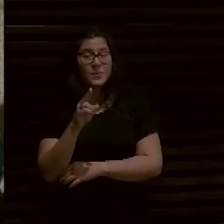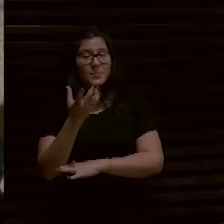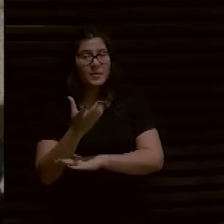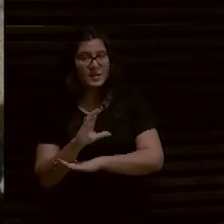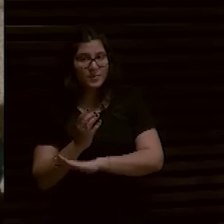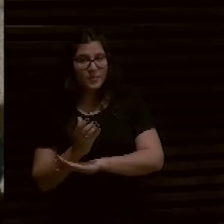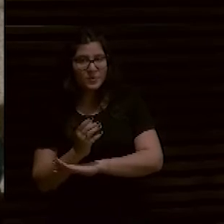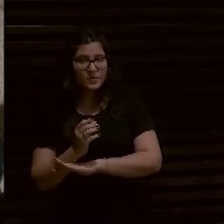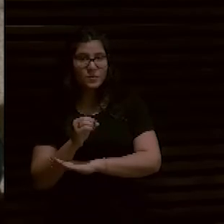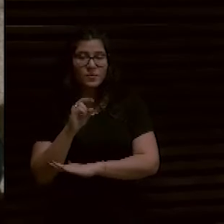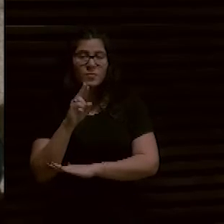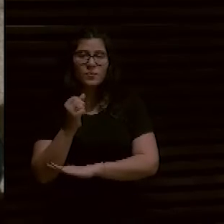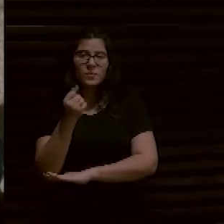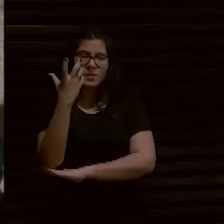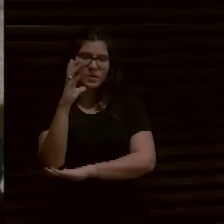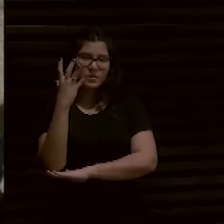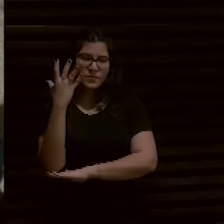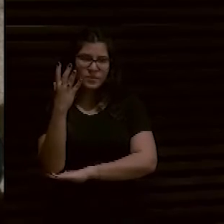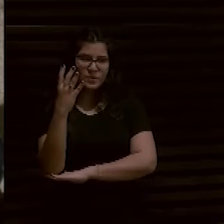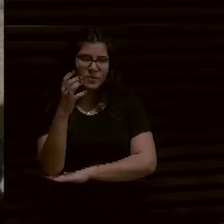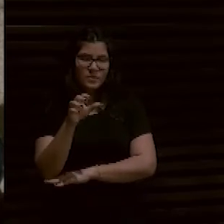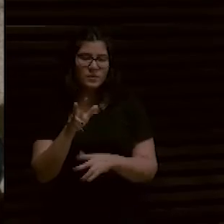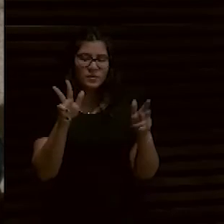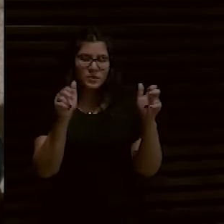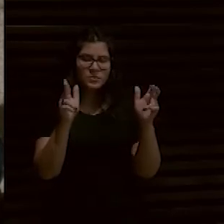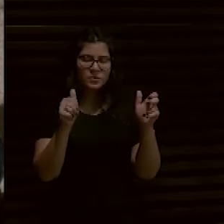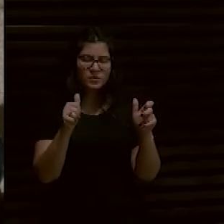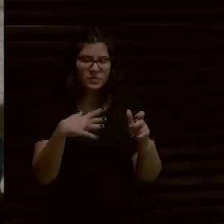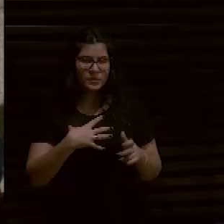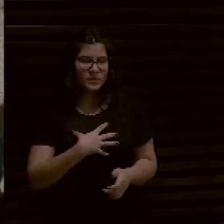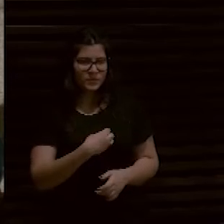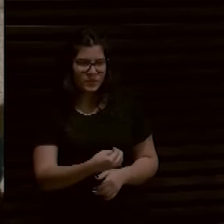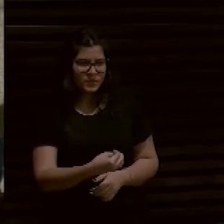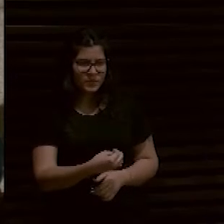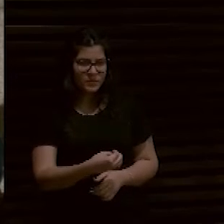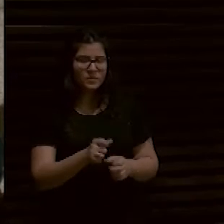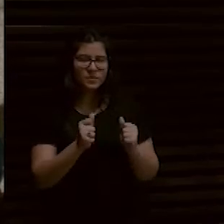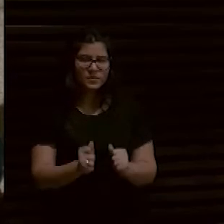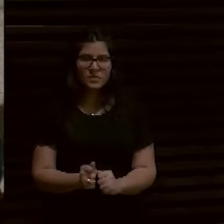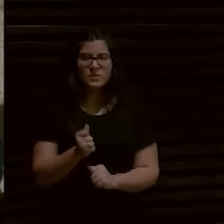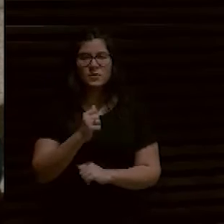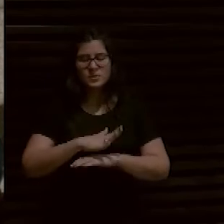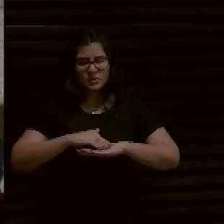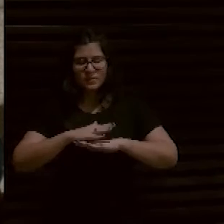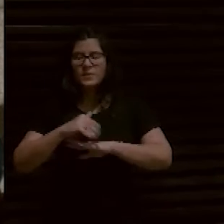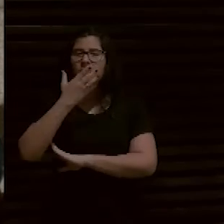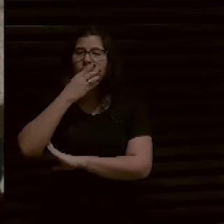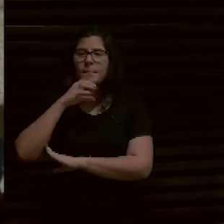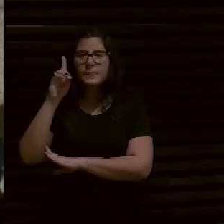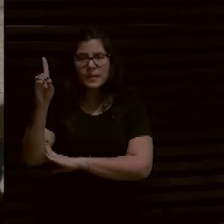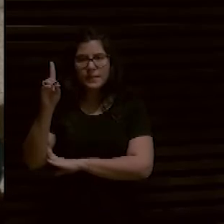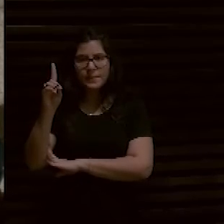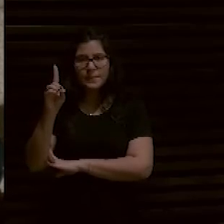ou árvore. É uma questão de filiação, de poder chamá-lo pai.